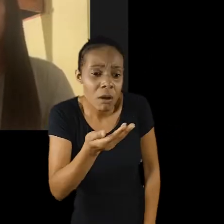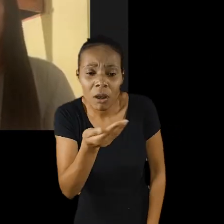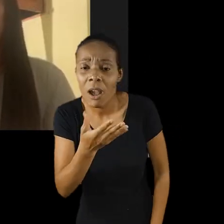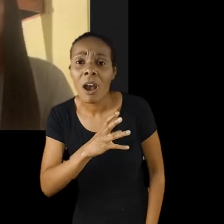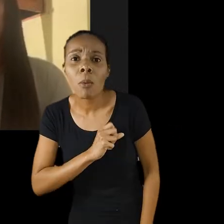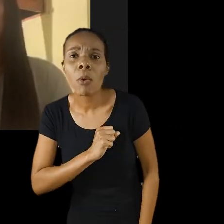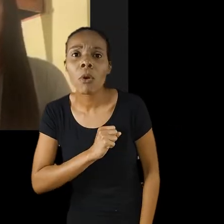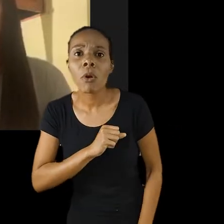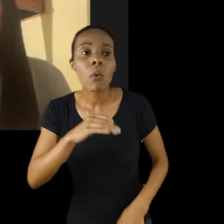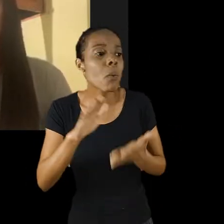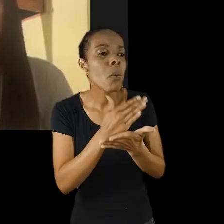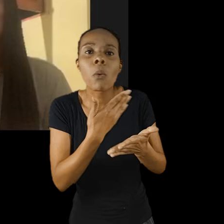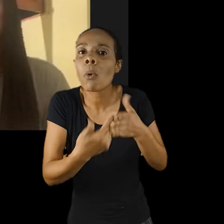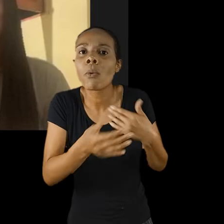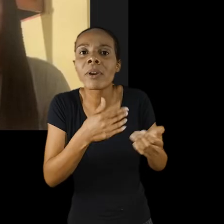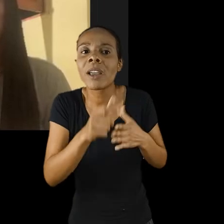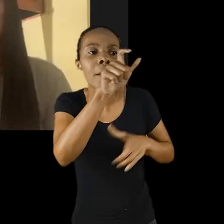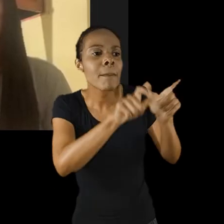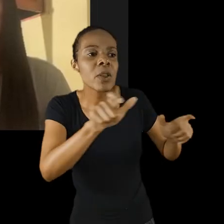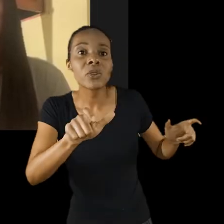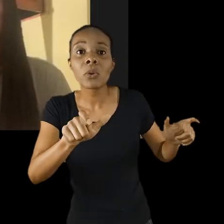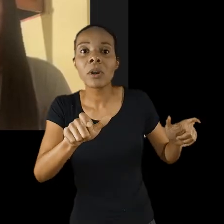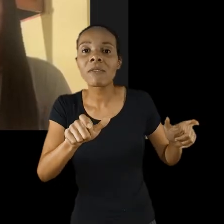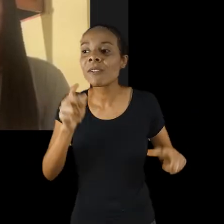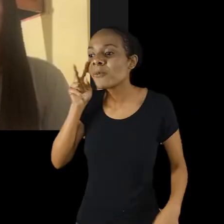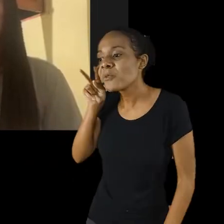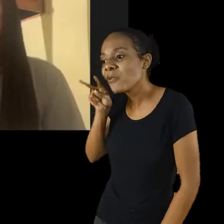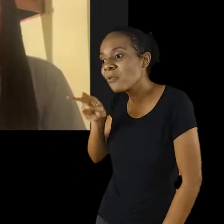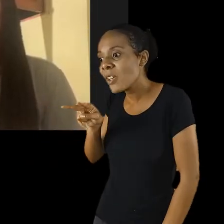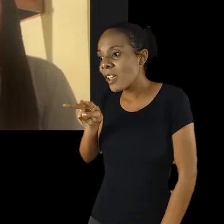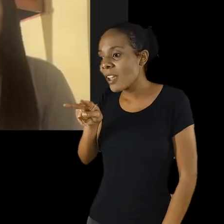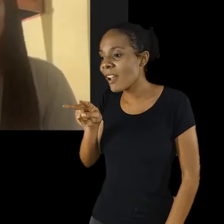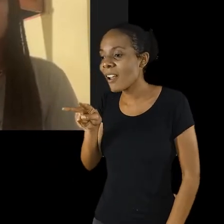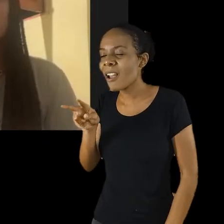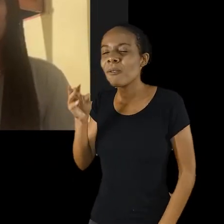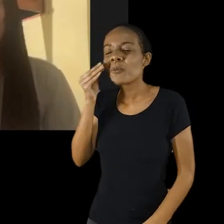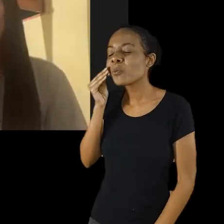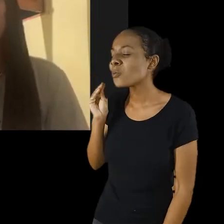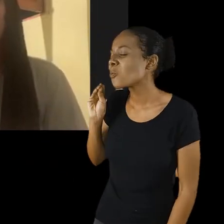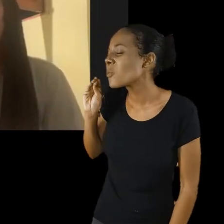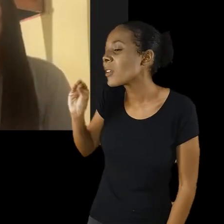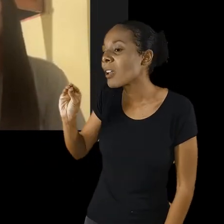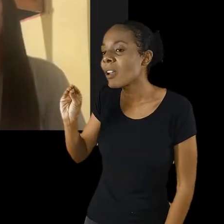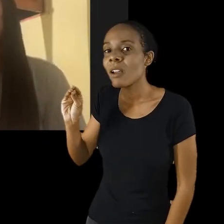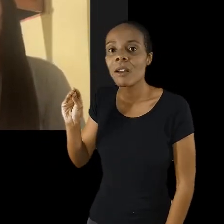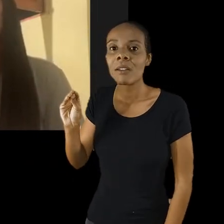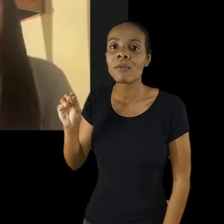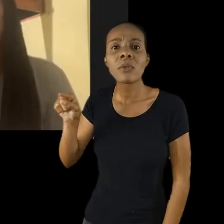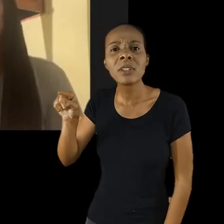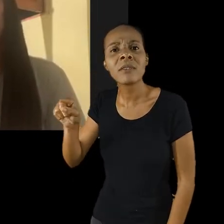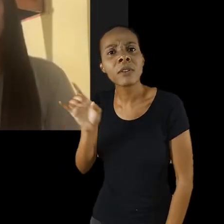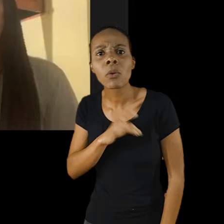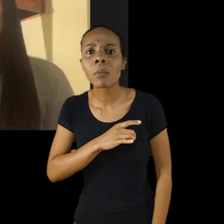lhe mandar um beijo de longe, tu não vai nem perceber que está te sexualizando. Tu não vai nem perceber porque você está tão com medo de não ser